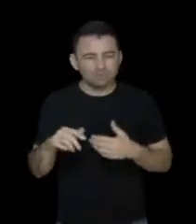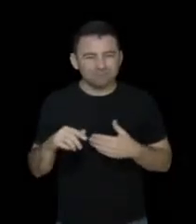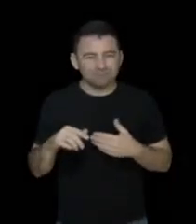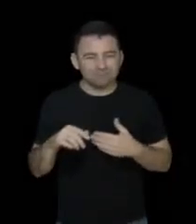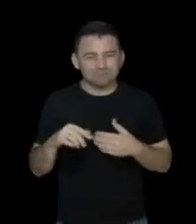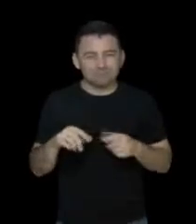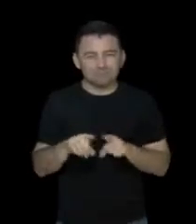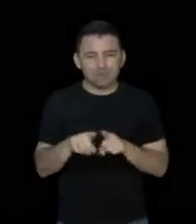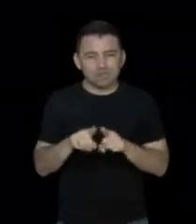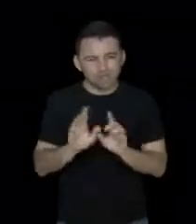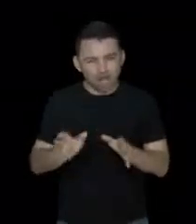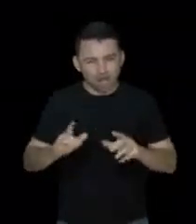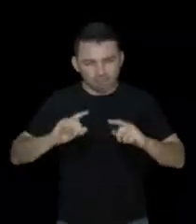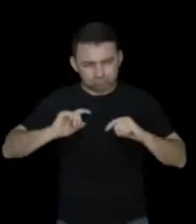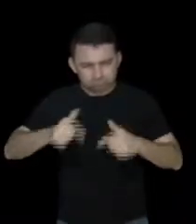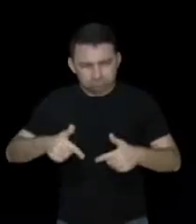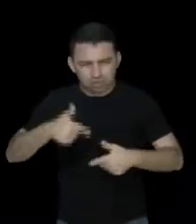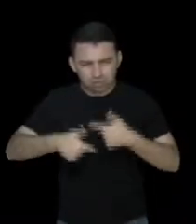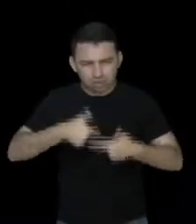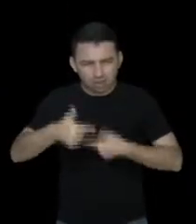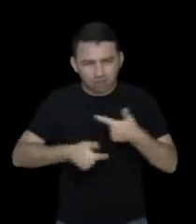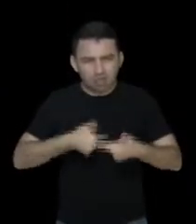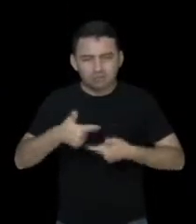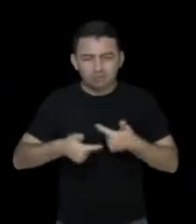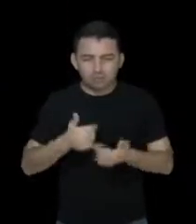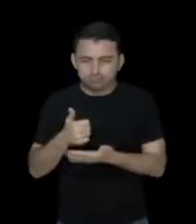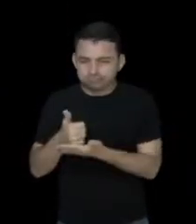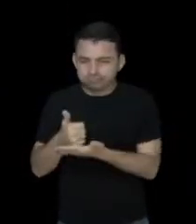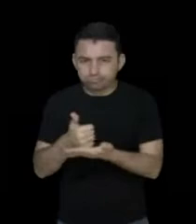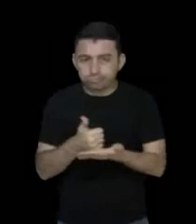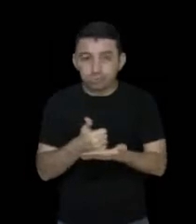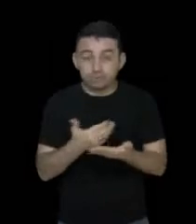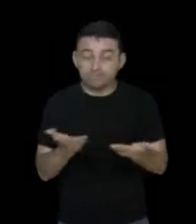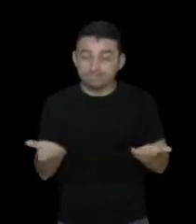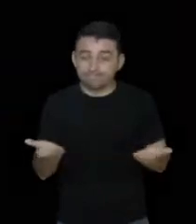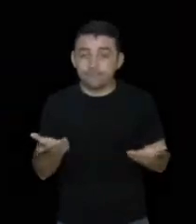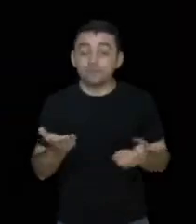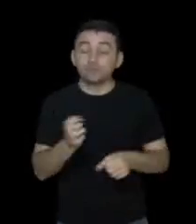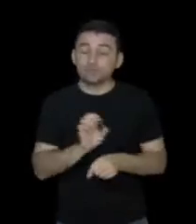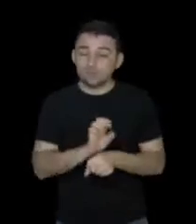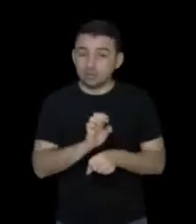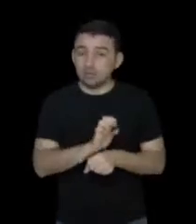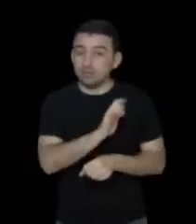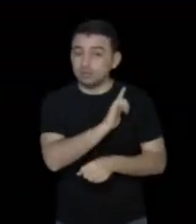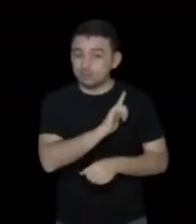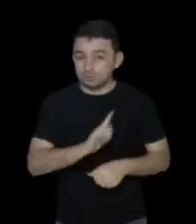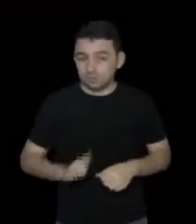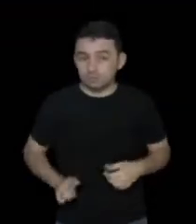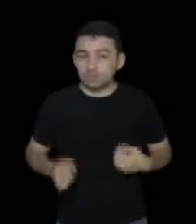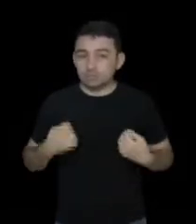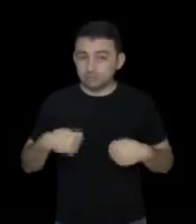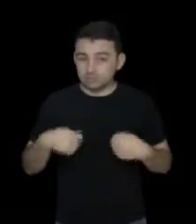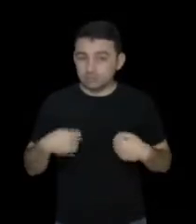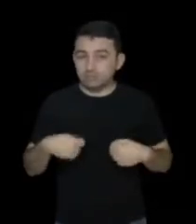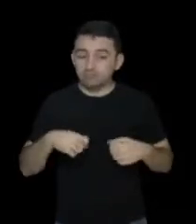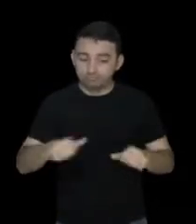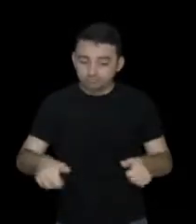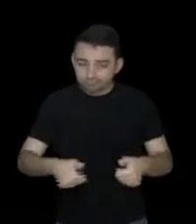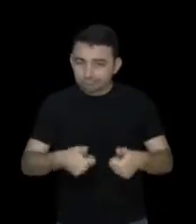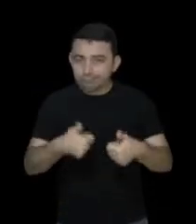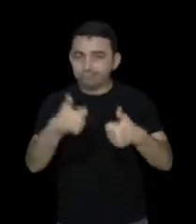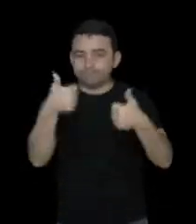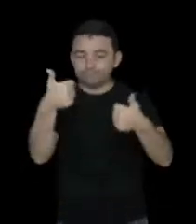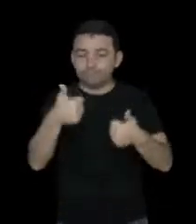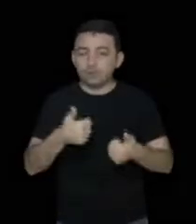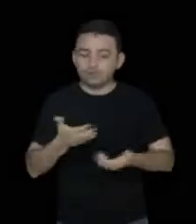atuando já esteve percorrendo os municípios mas que de alguma forma o estado ajude a recuperar o ajudar a